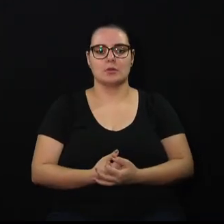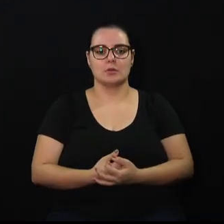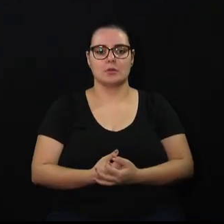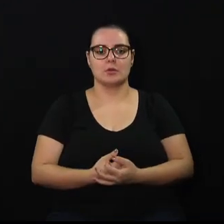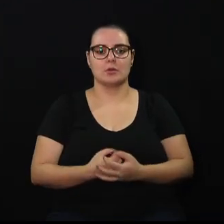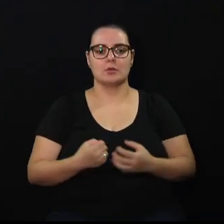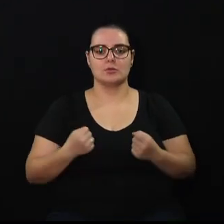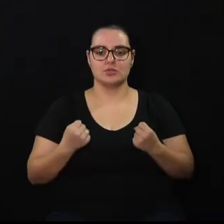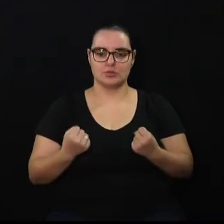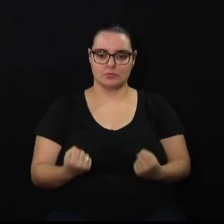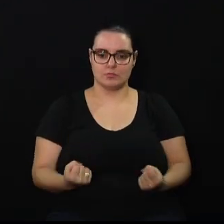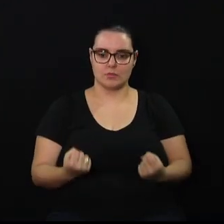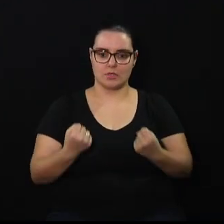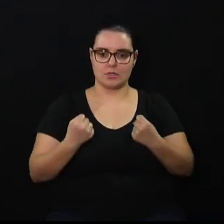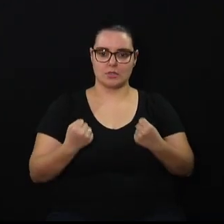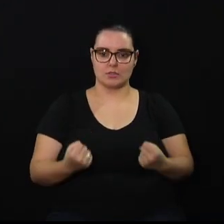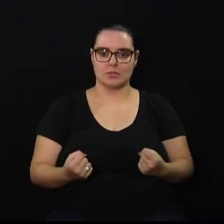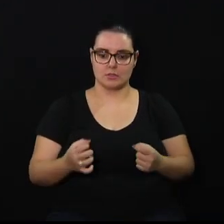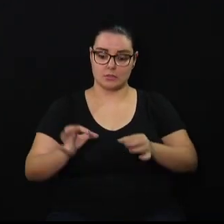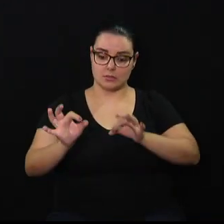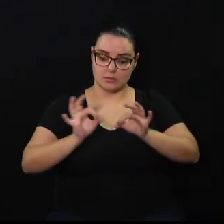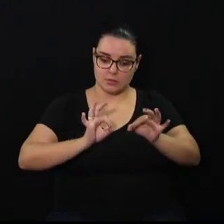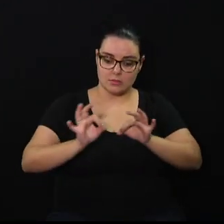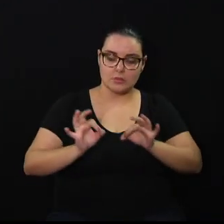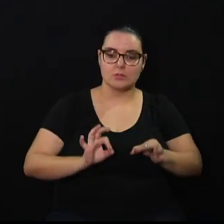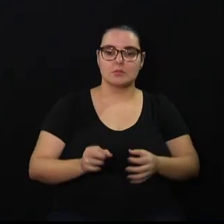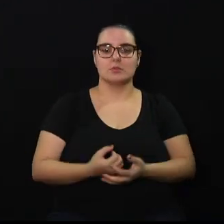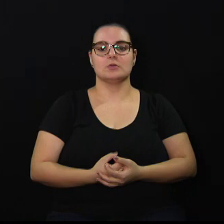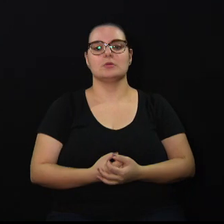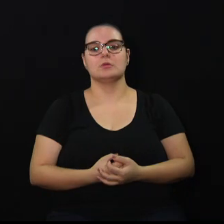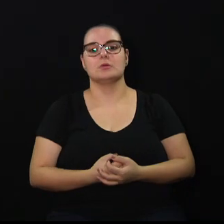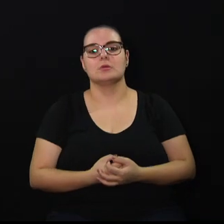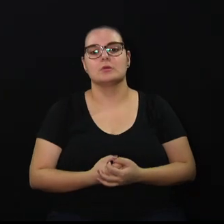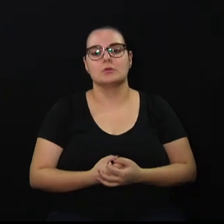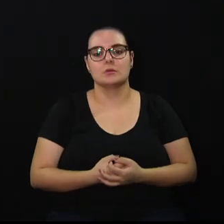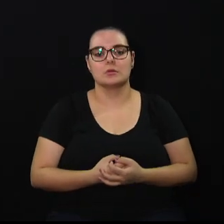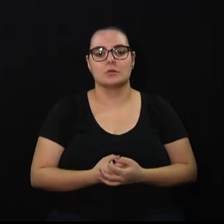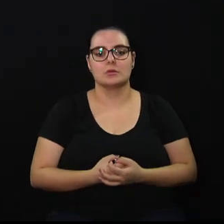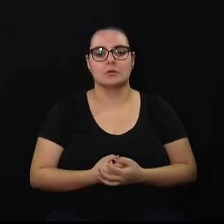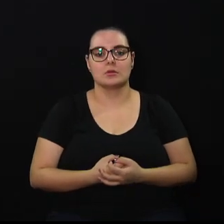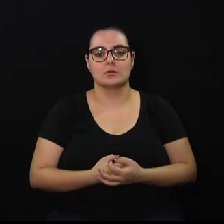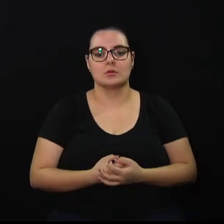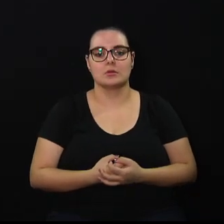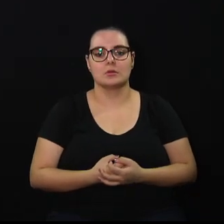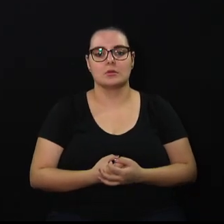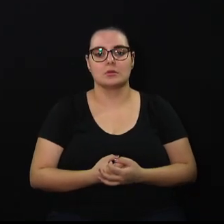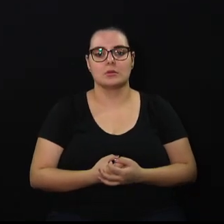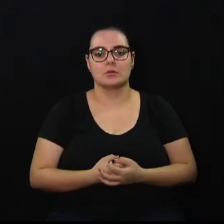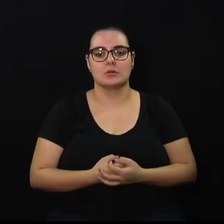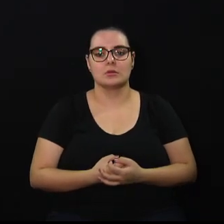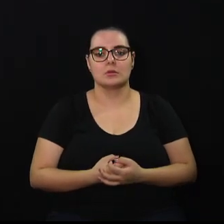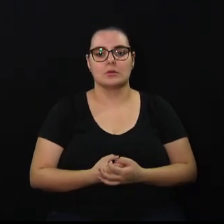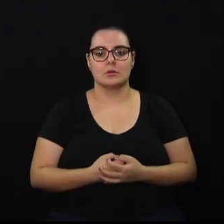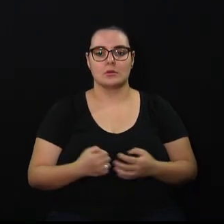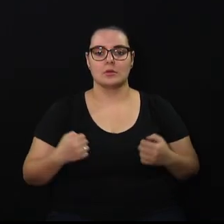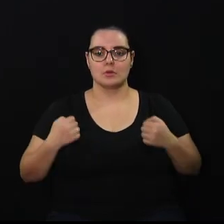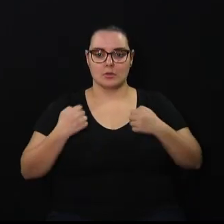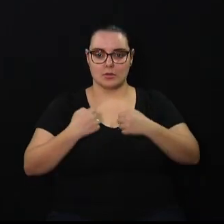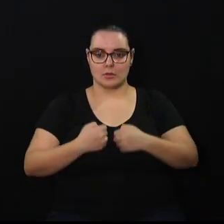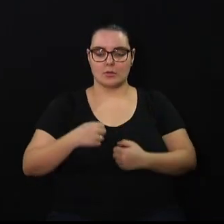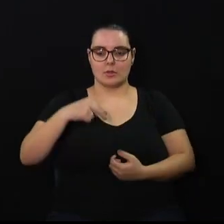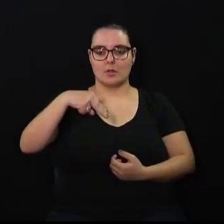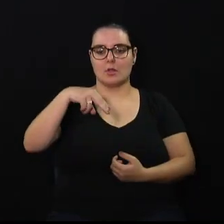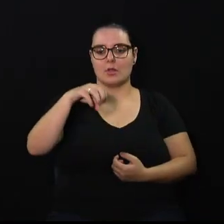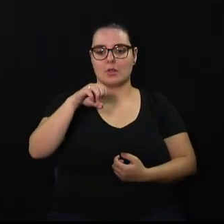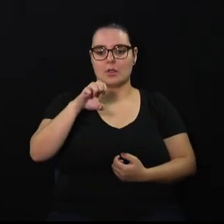peso que ajuda crianças se organizar na própria selecção tem a iaa aquelas roupinhas de neoprene